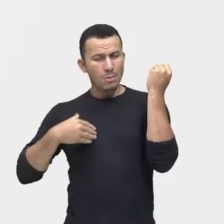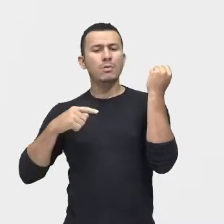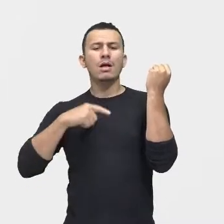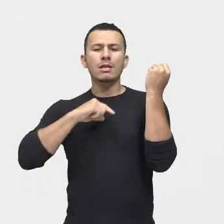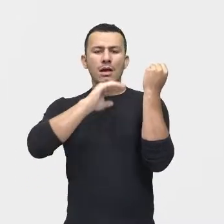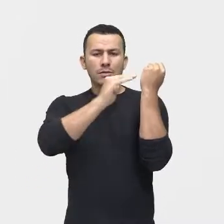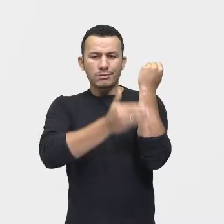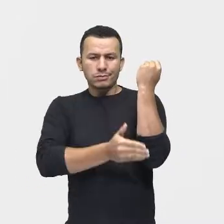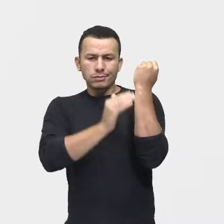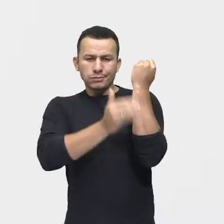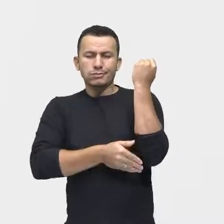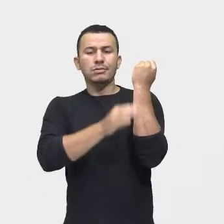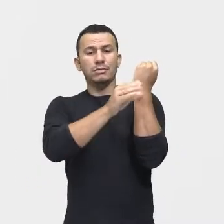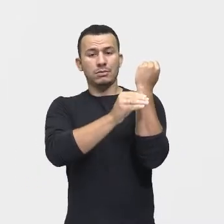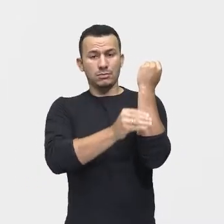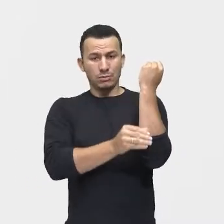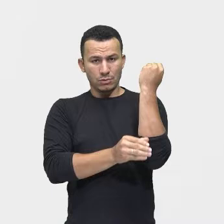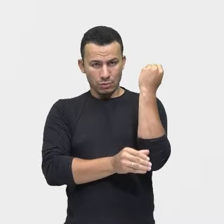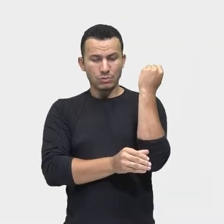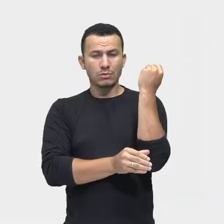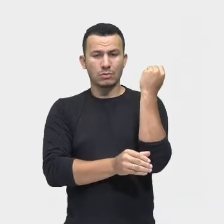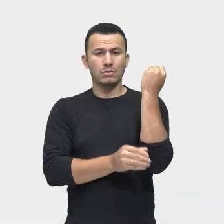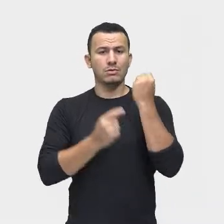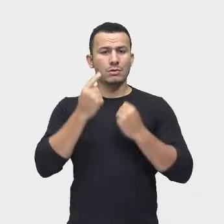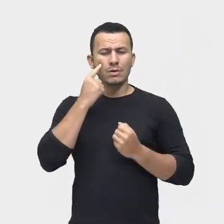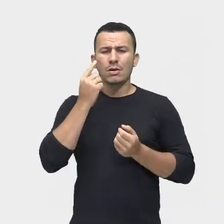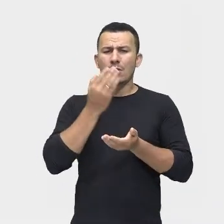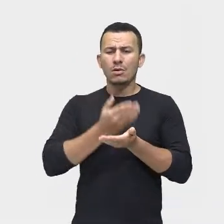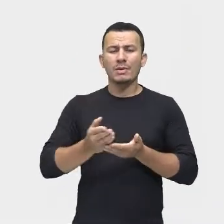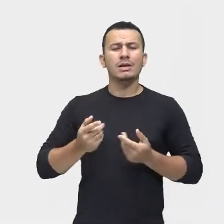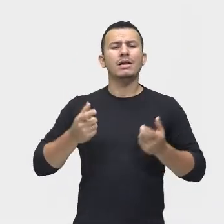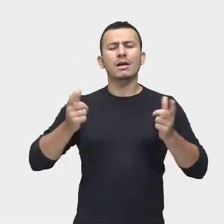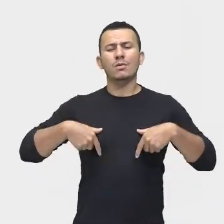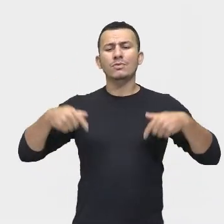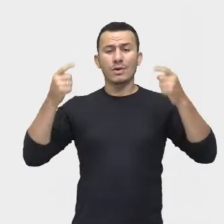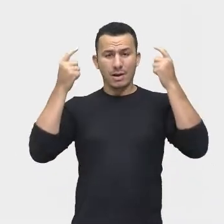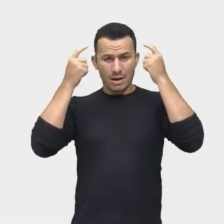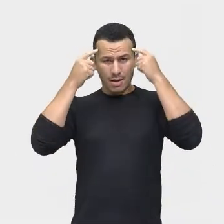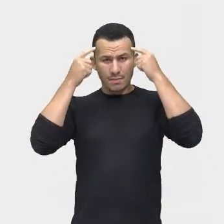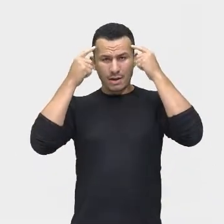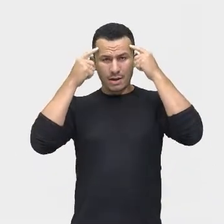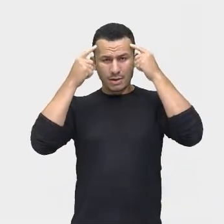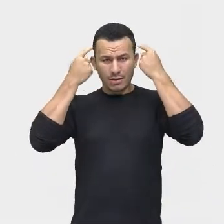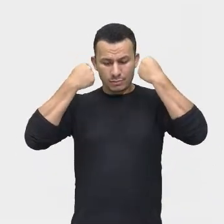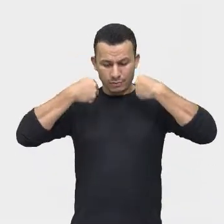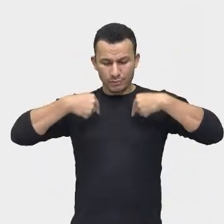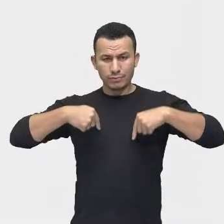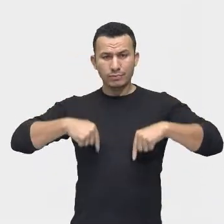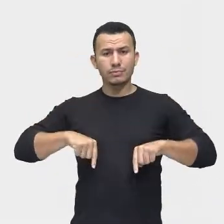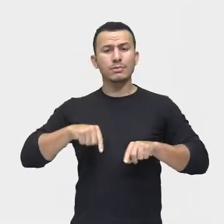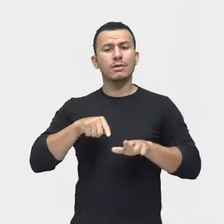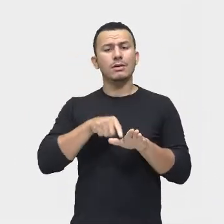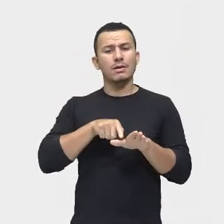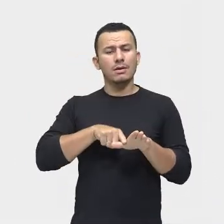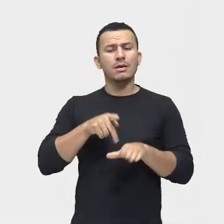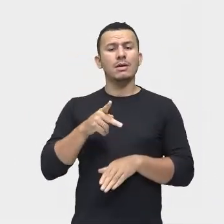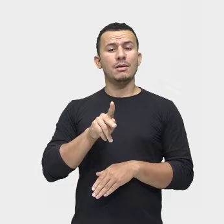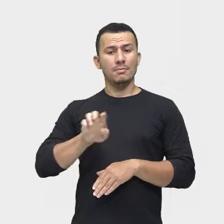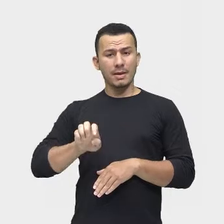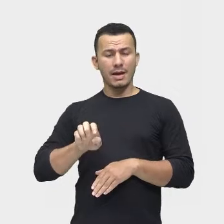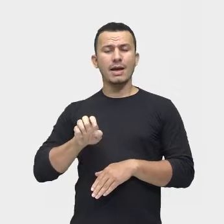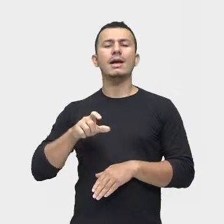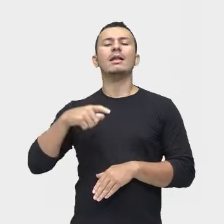revestido por músculos, desde, olha só, da nossa cabeça até a ponta do pé. Você vai